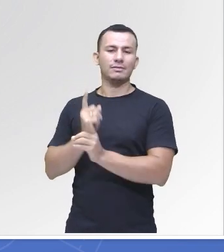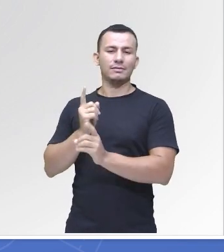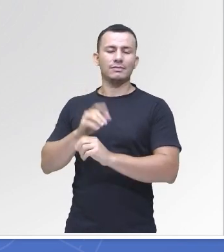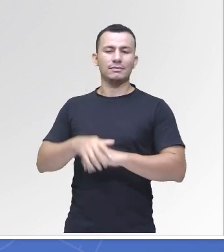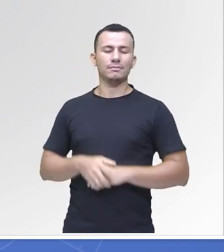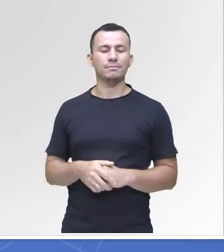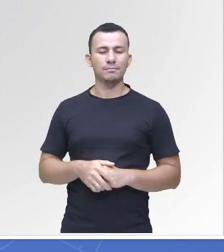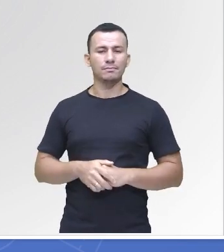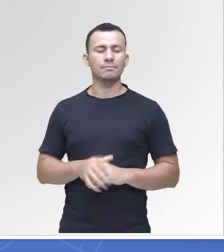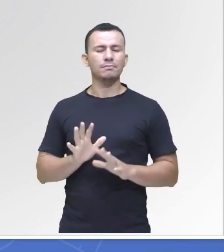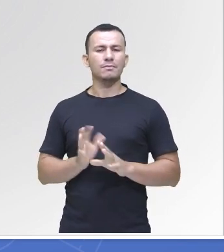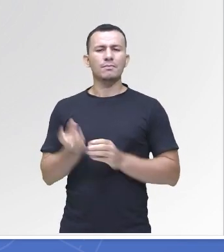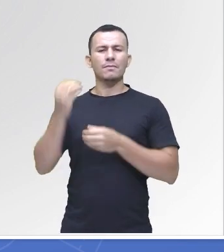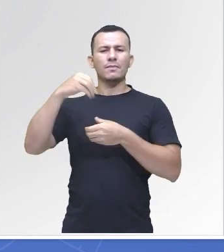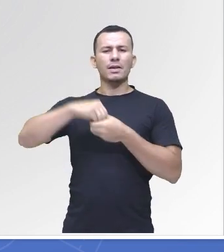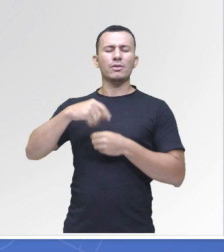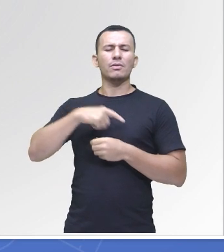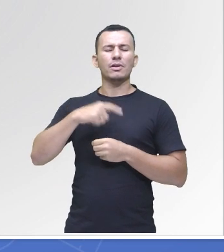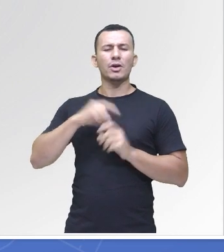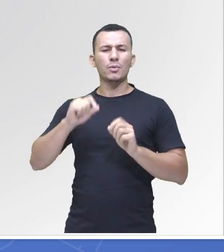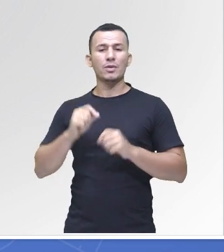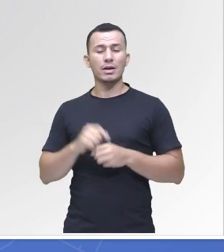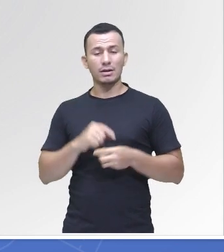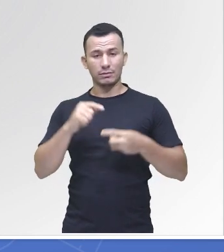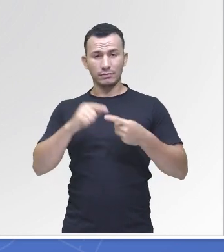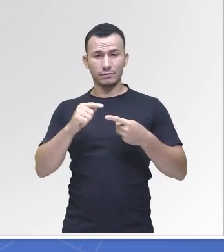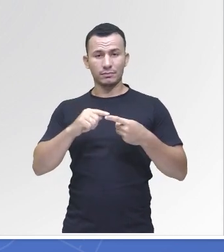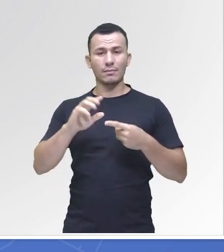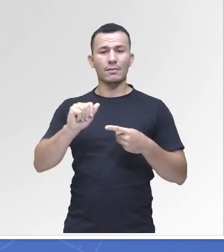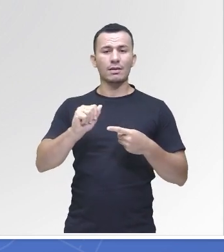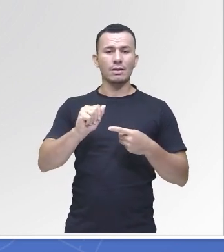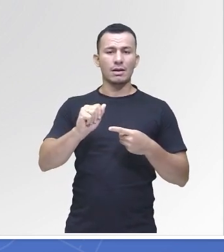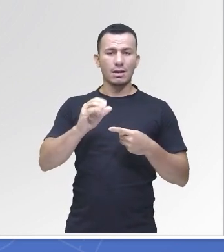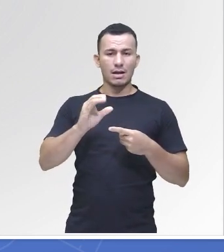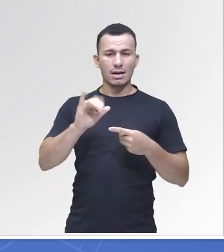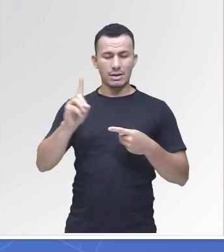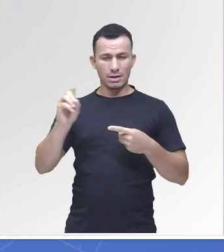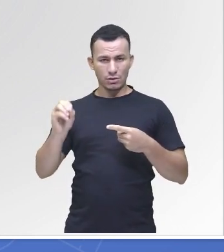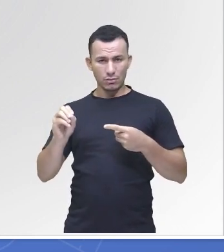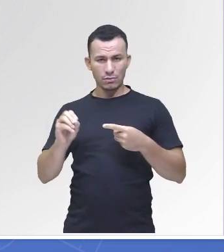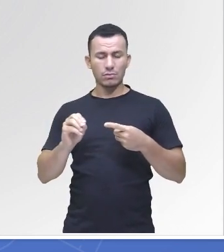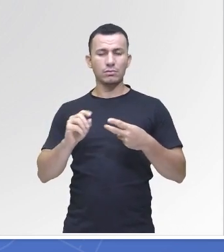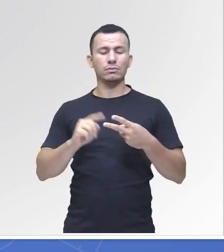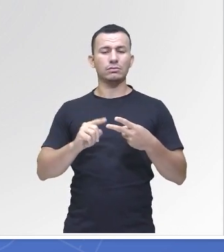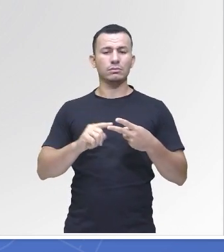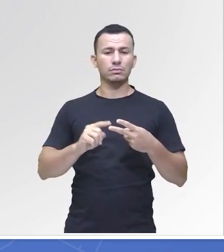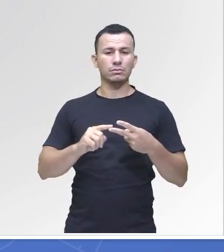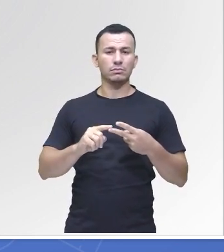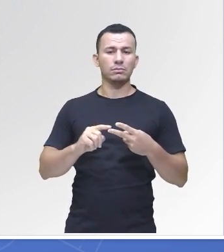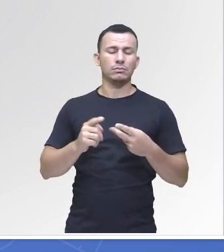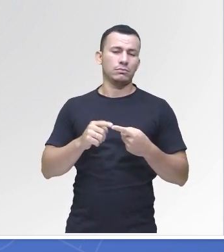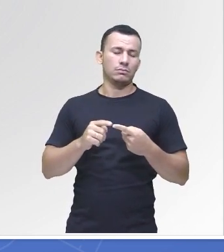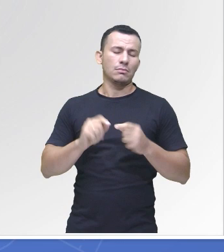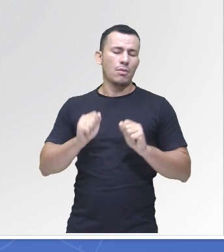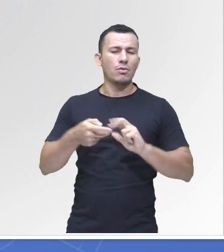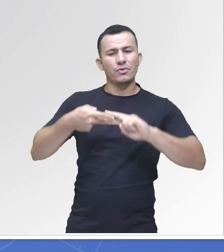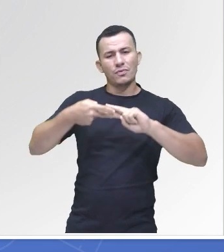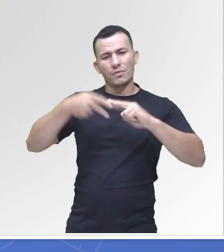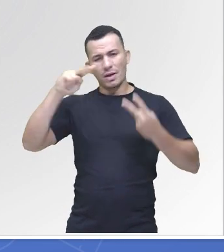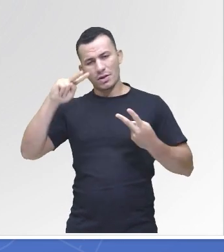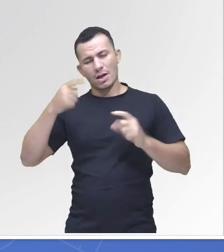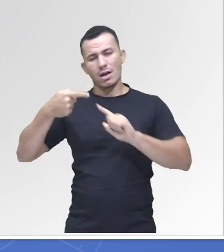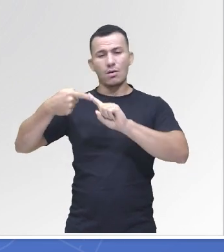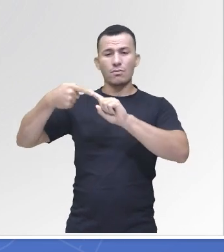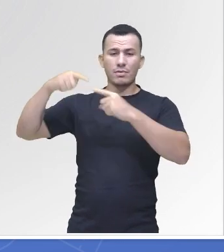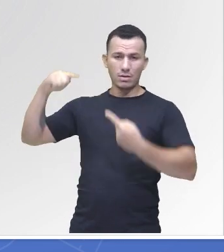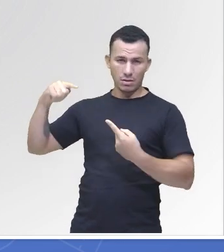formado por um ácido nucleico, né? Então, a gente tem aqui o genoma, que pode ser um DNA ou um